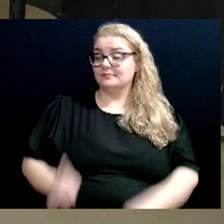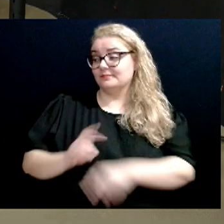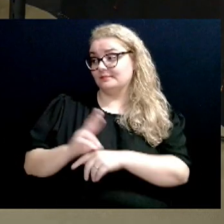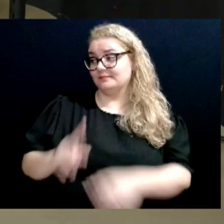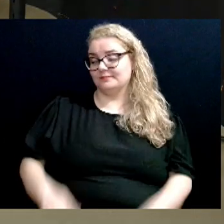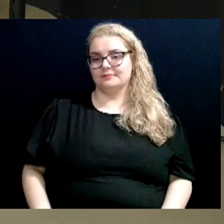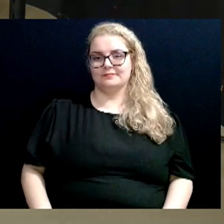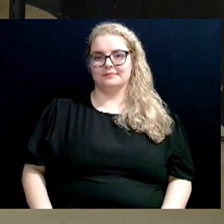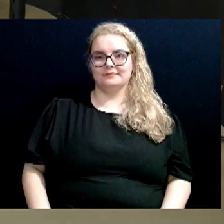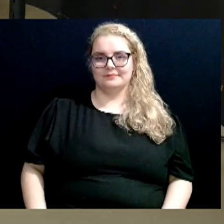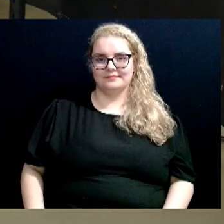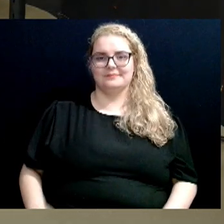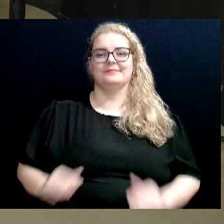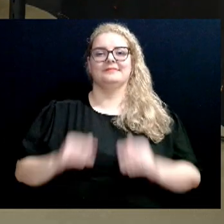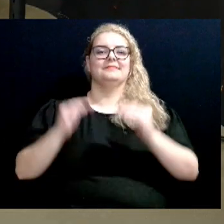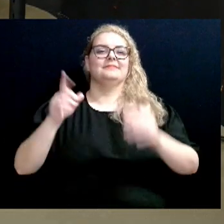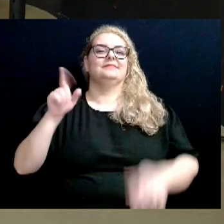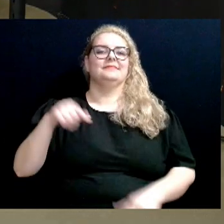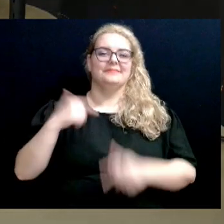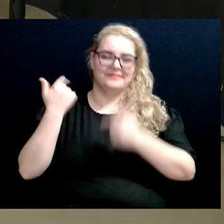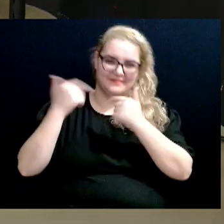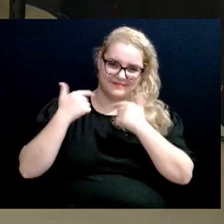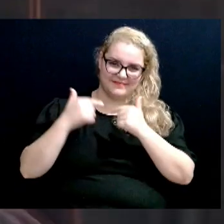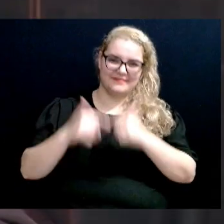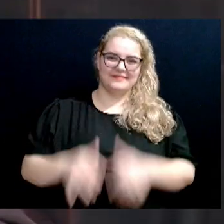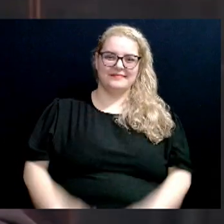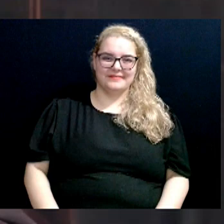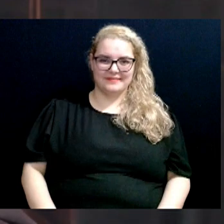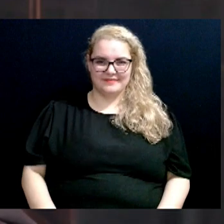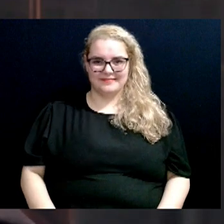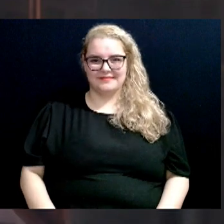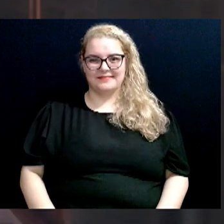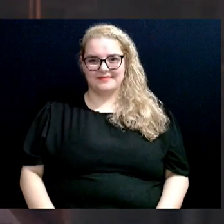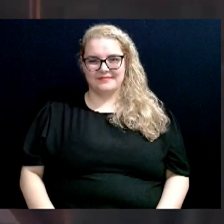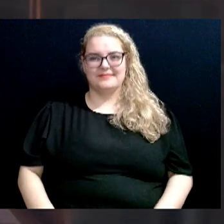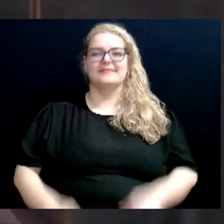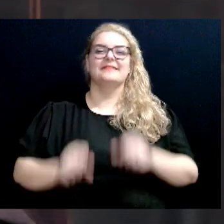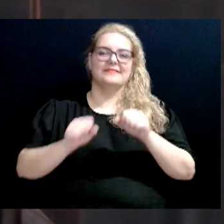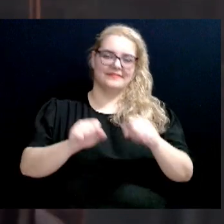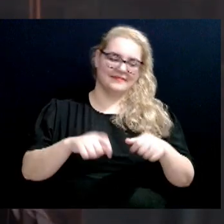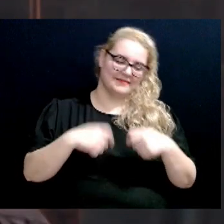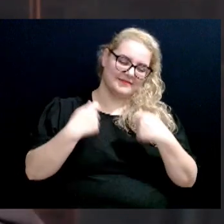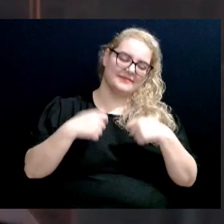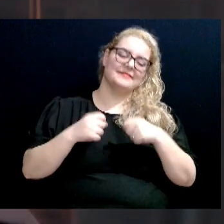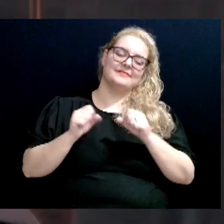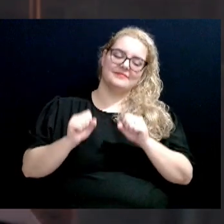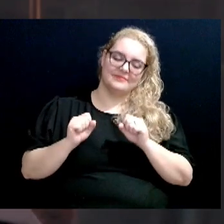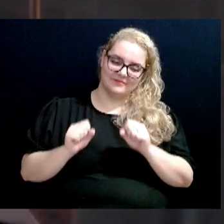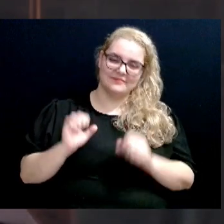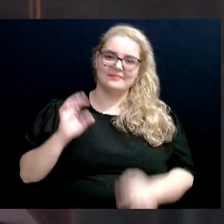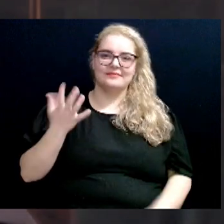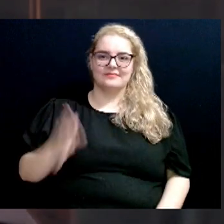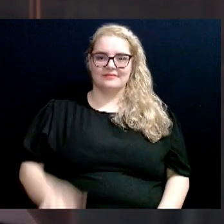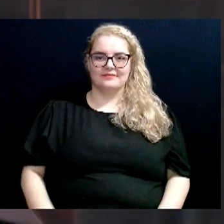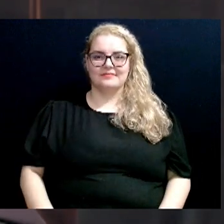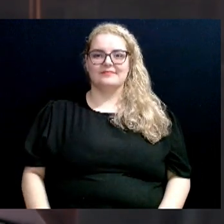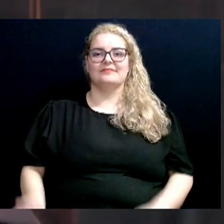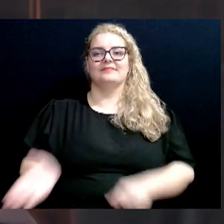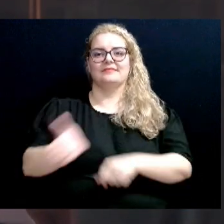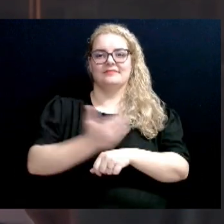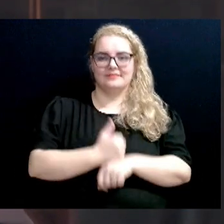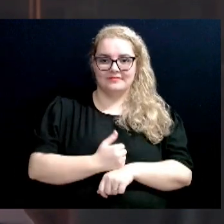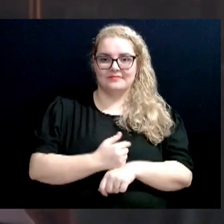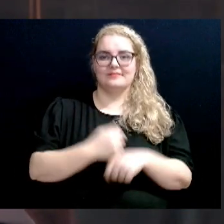exagero. Muito bem. Mas pode ser uma necessidade. Exatamente. Então, antes de saber se é uma necessidade, é